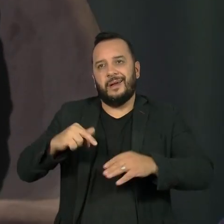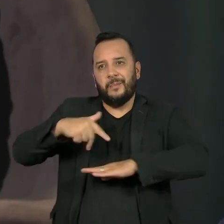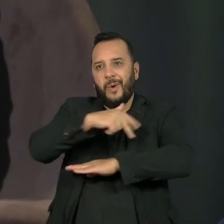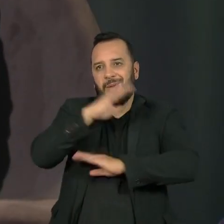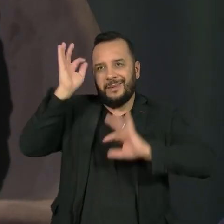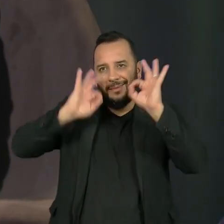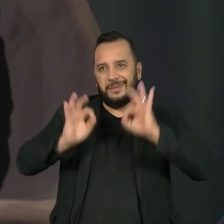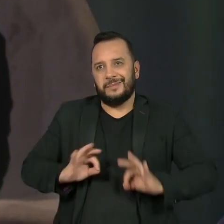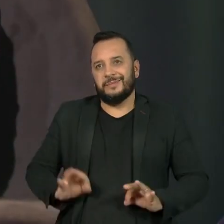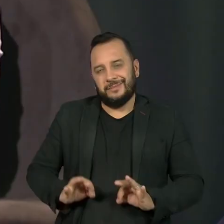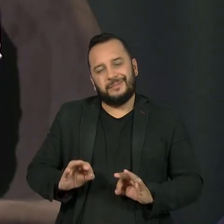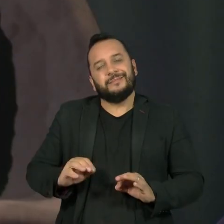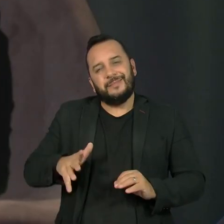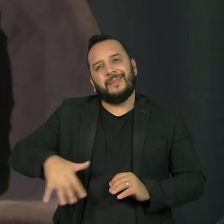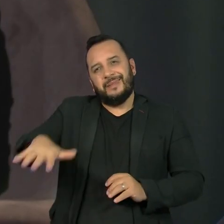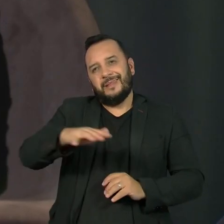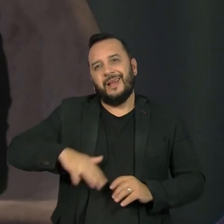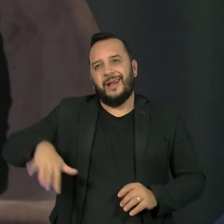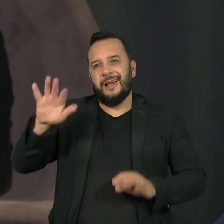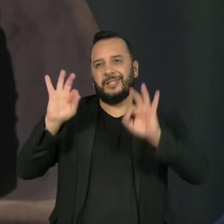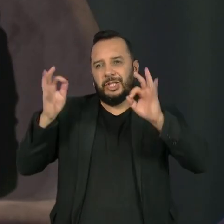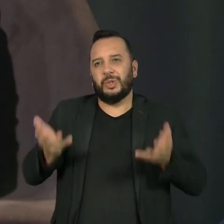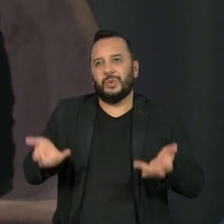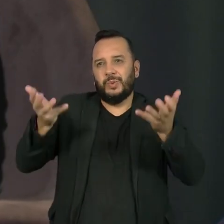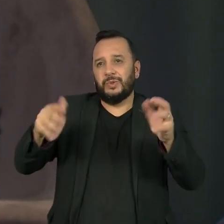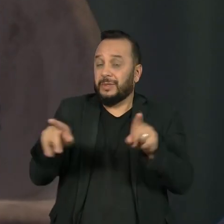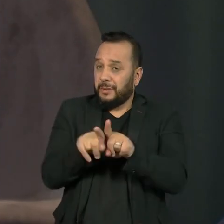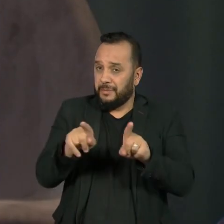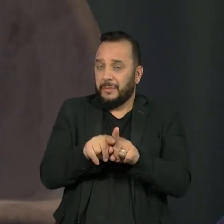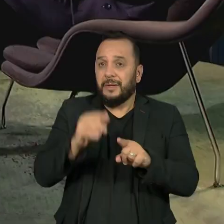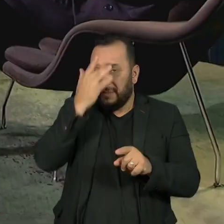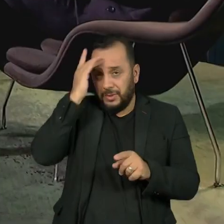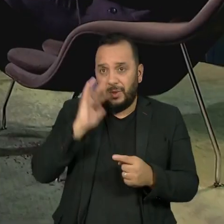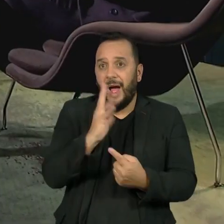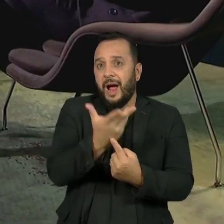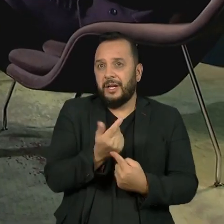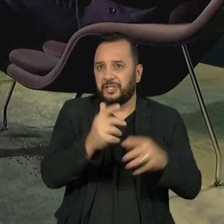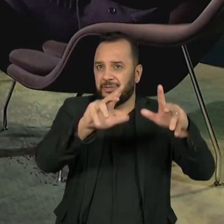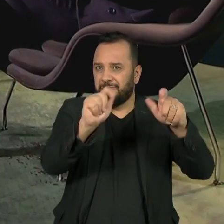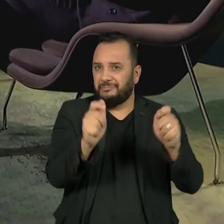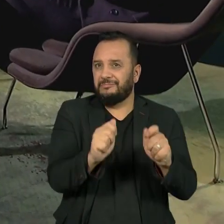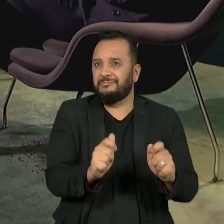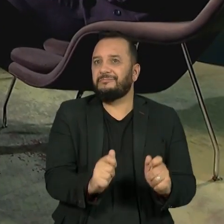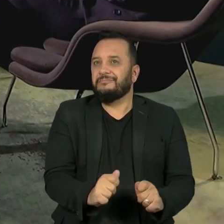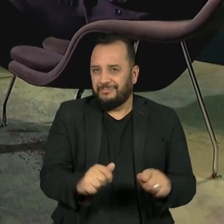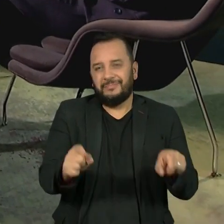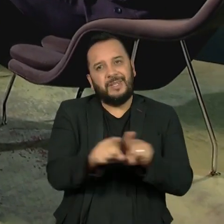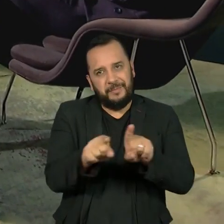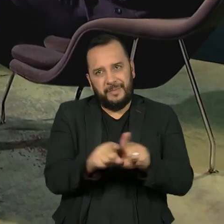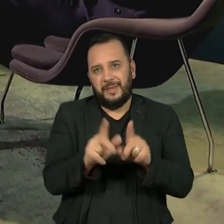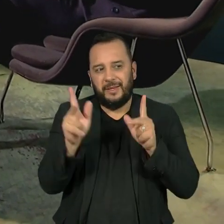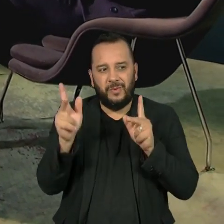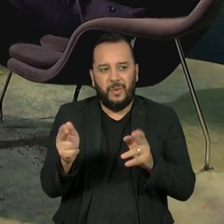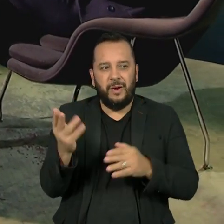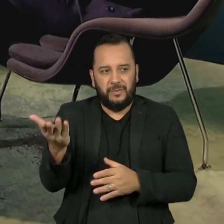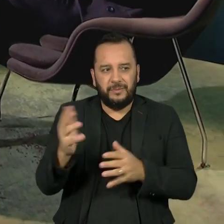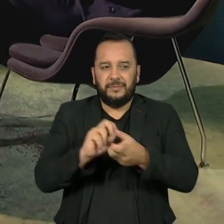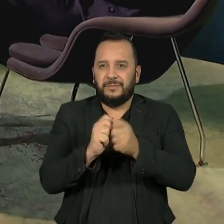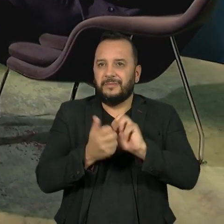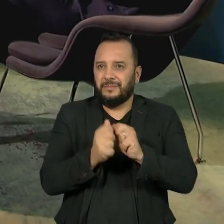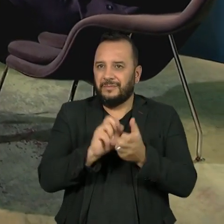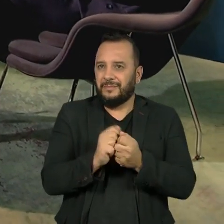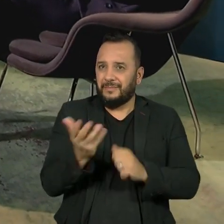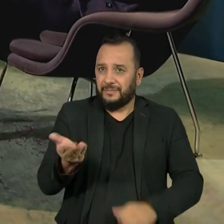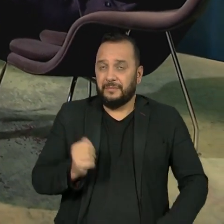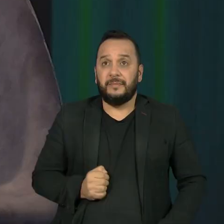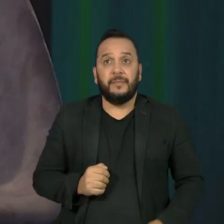adquirido por lojas de luxo. Da mesma maneira, alguns artistas plásticos também na parte de arte. Eu acho muito interessante essa fala do Alê, porque quando a gente olha